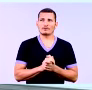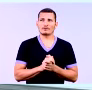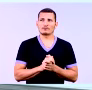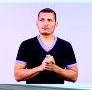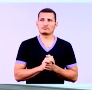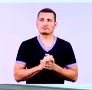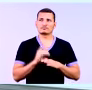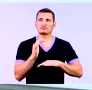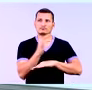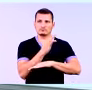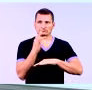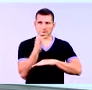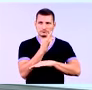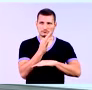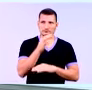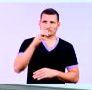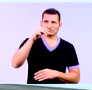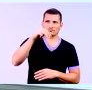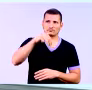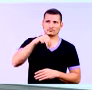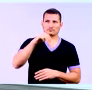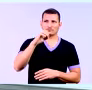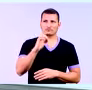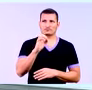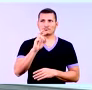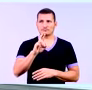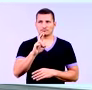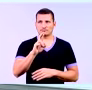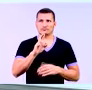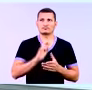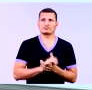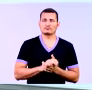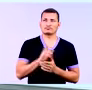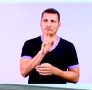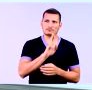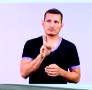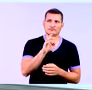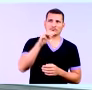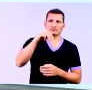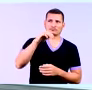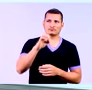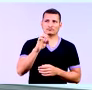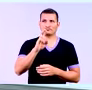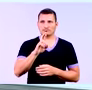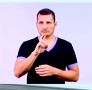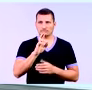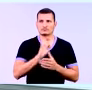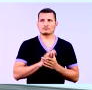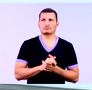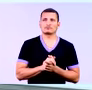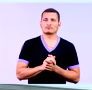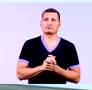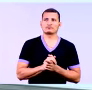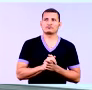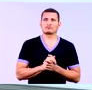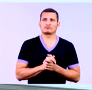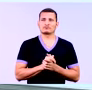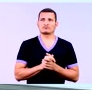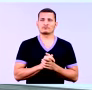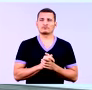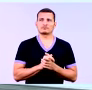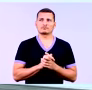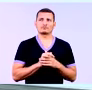modelo conceitual, que é o modelo entidade-relacionamento. Então, utilizando o modelo entidade-relacionamento, nós trabalhamos os conceitos do